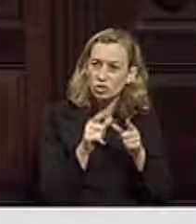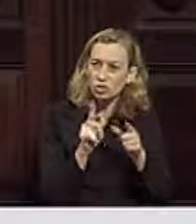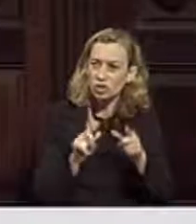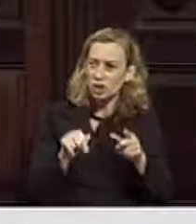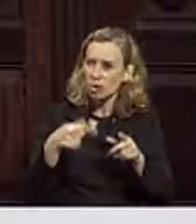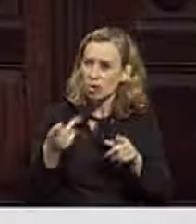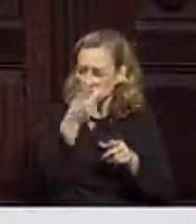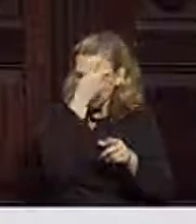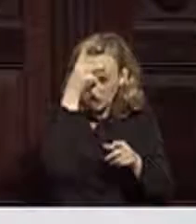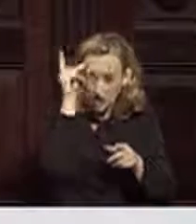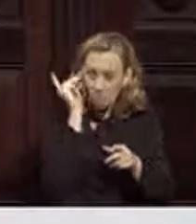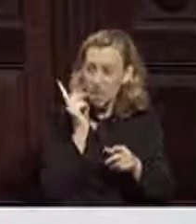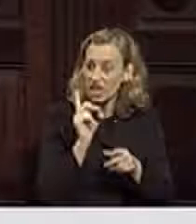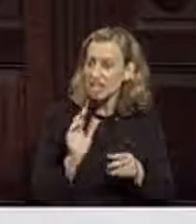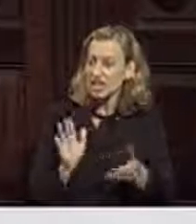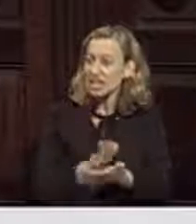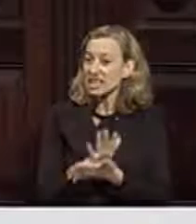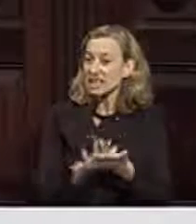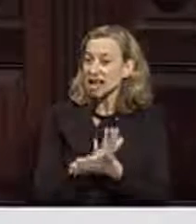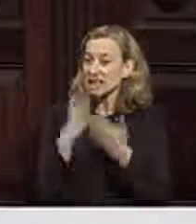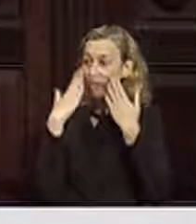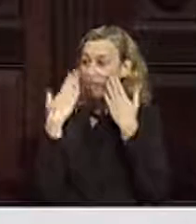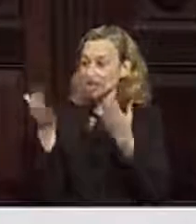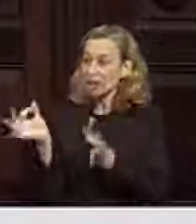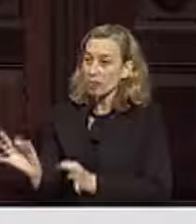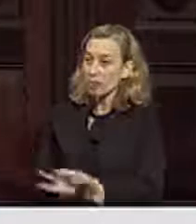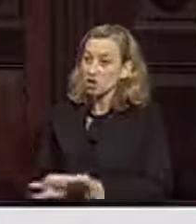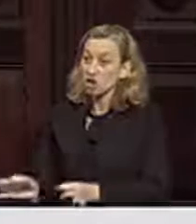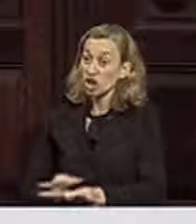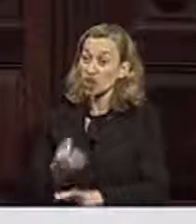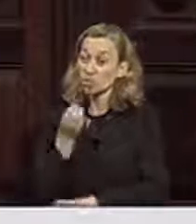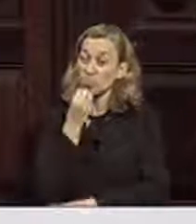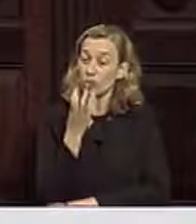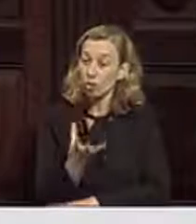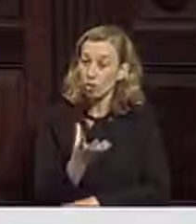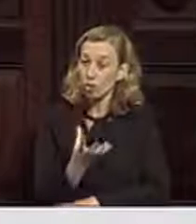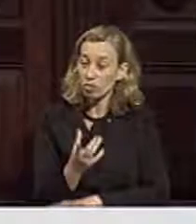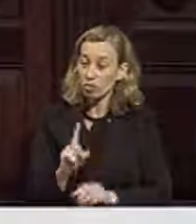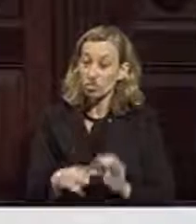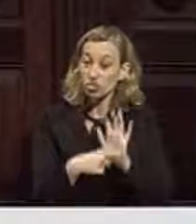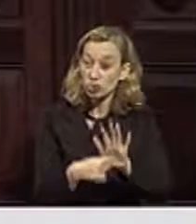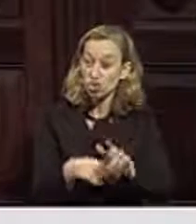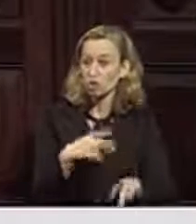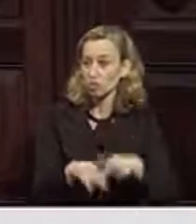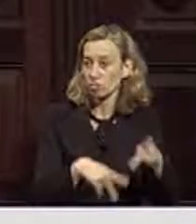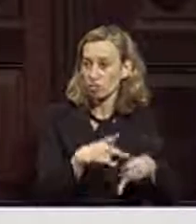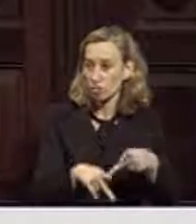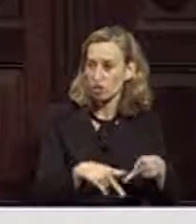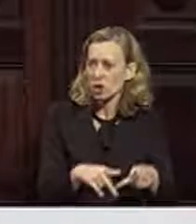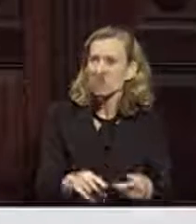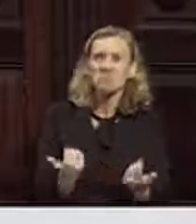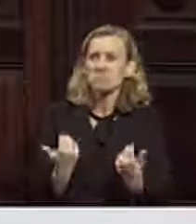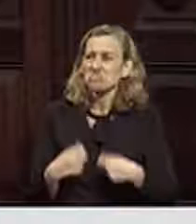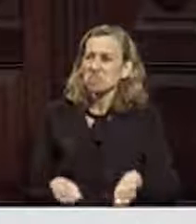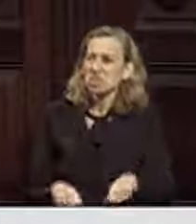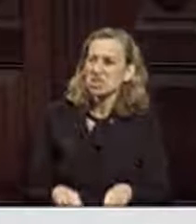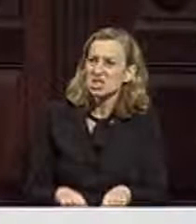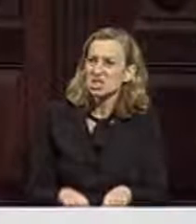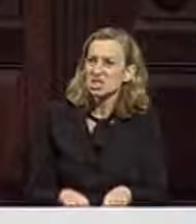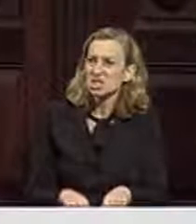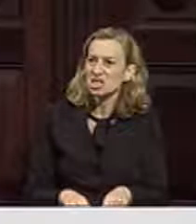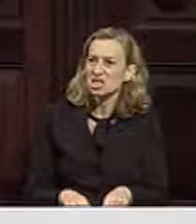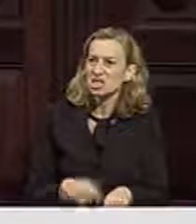O Estado nunca precisou tanto de estadistas e não precisa de gente que vomita no